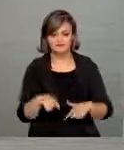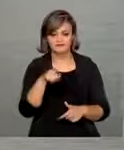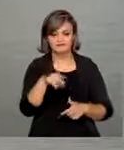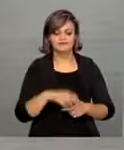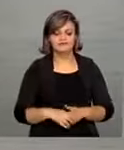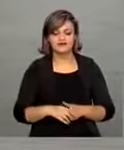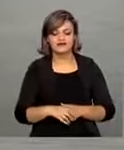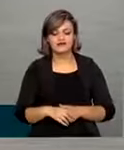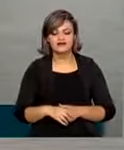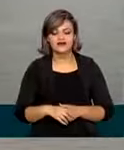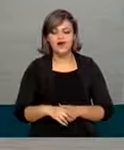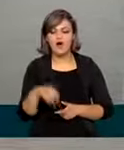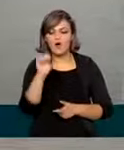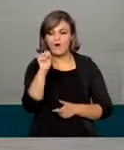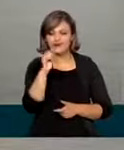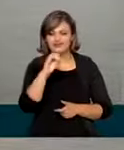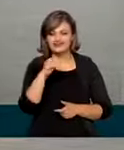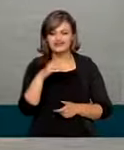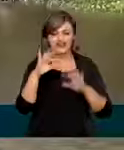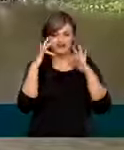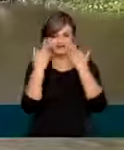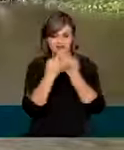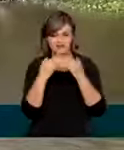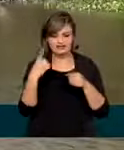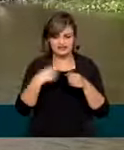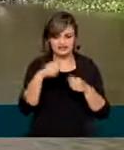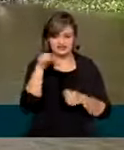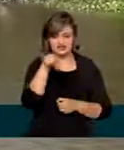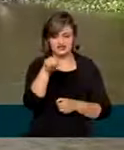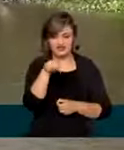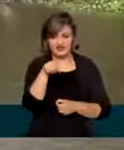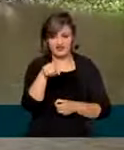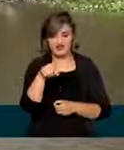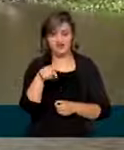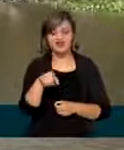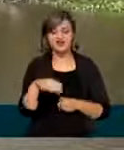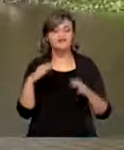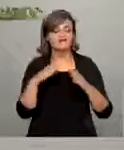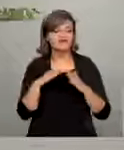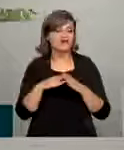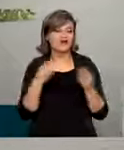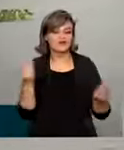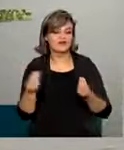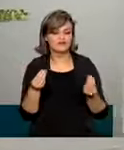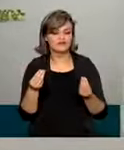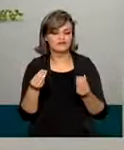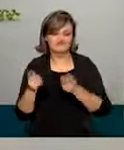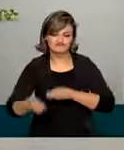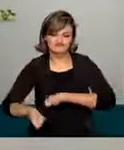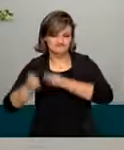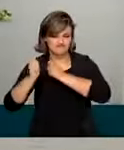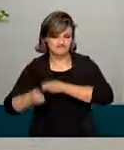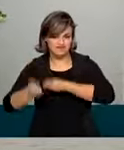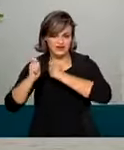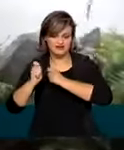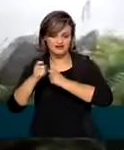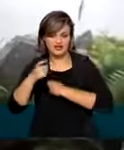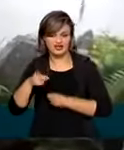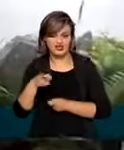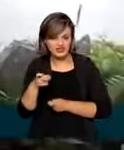Mais de 80 famílias de Curralinho, na ilha de Marajó, vivem praticamente da pesca artesanal do